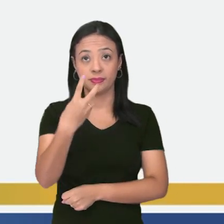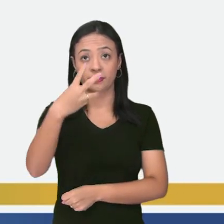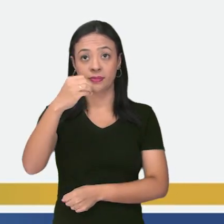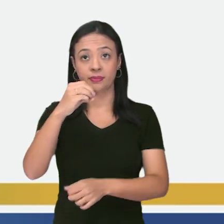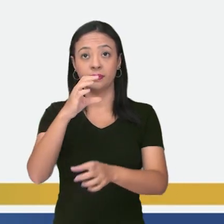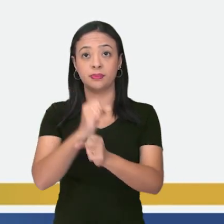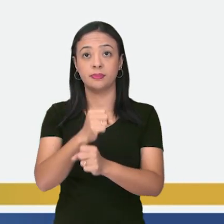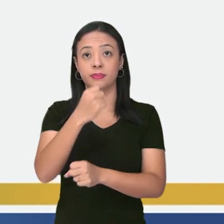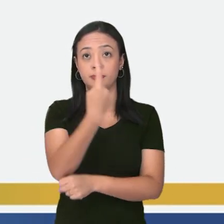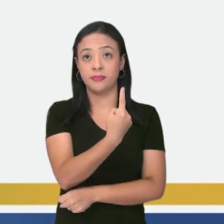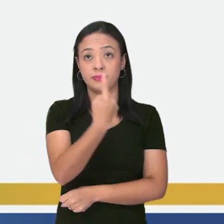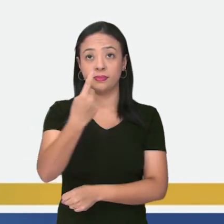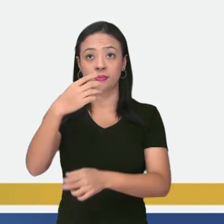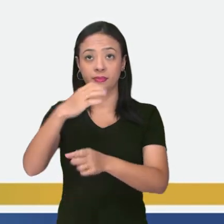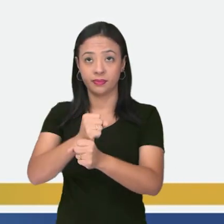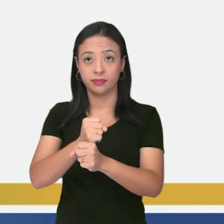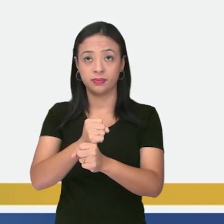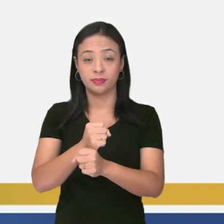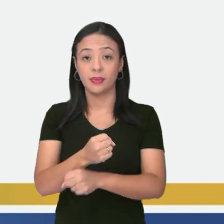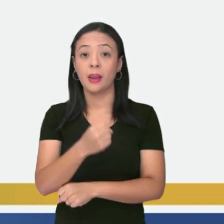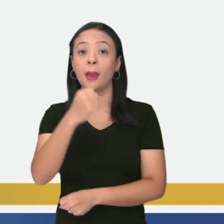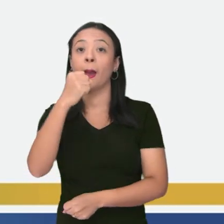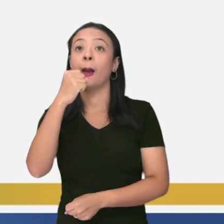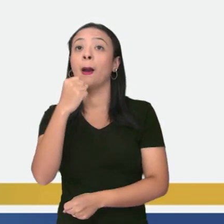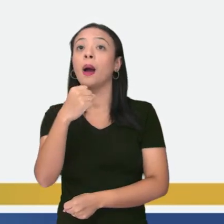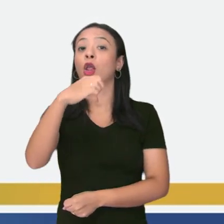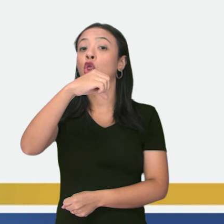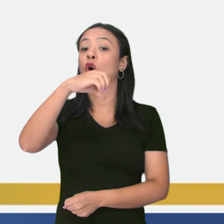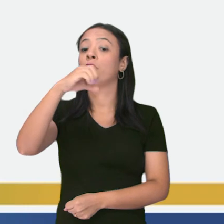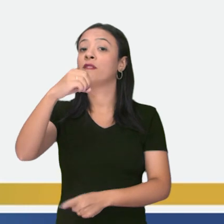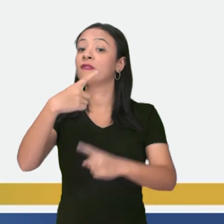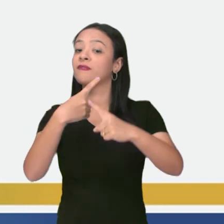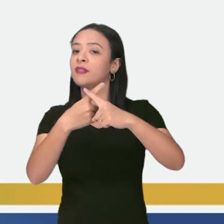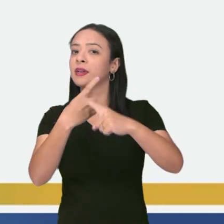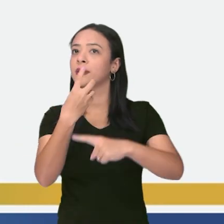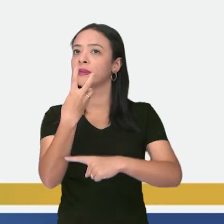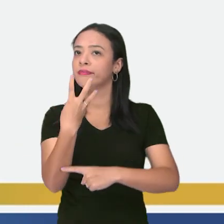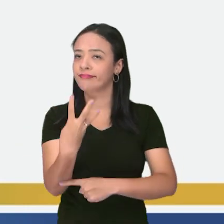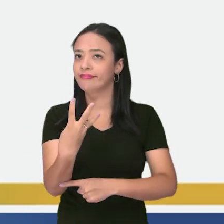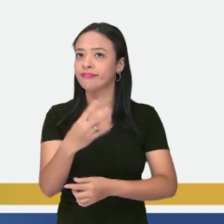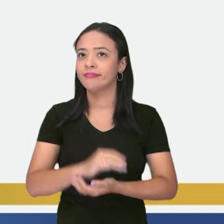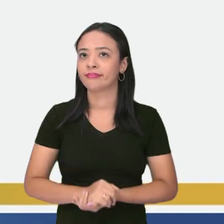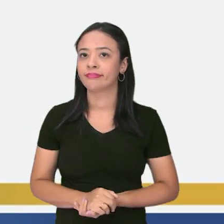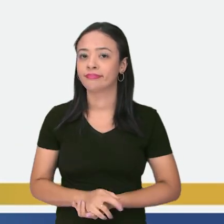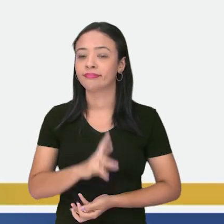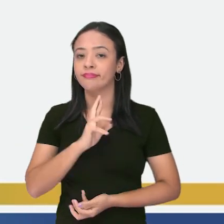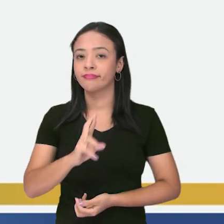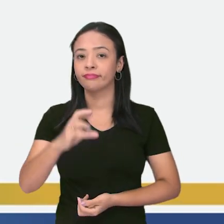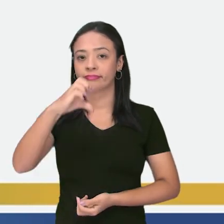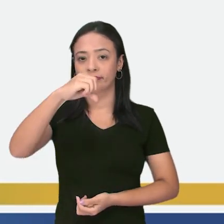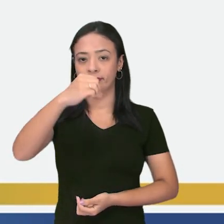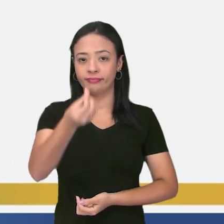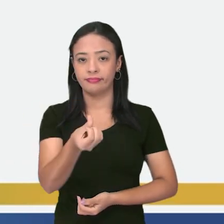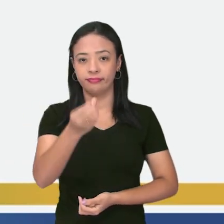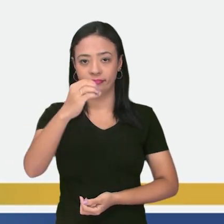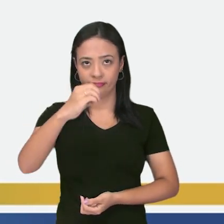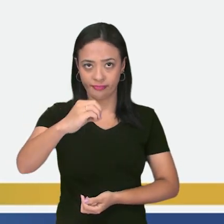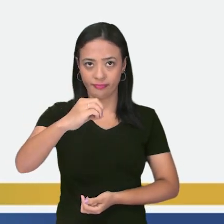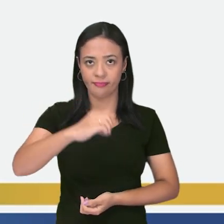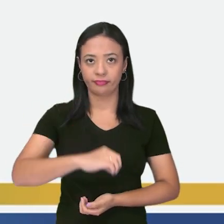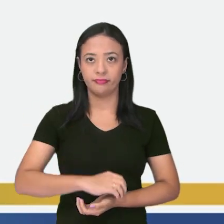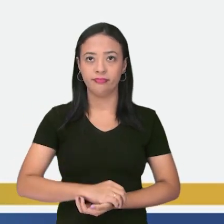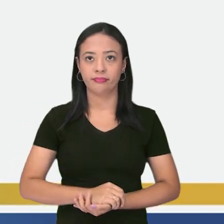mais 110, mais 90 vezes 3, que é igual a 960.